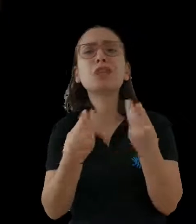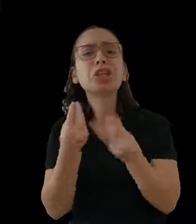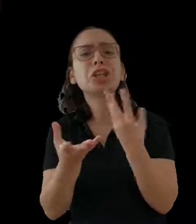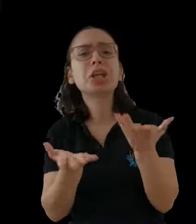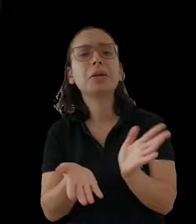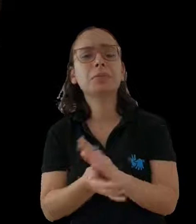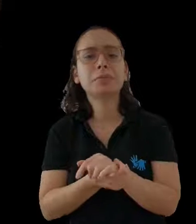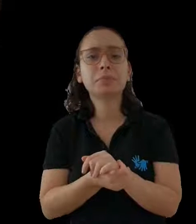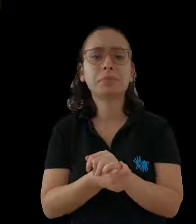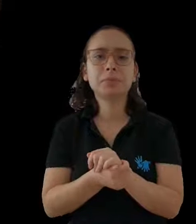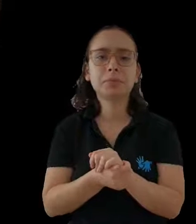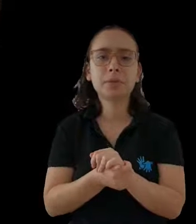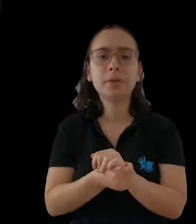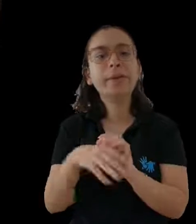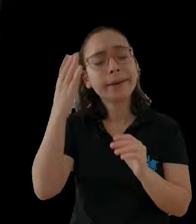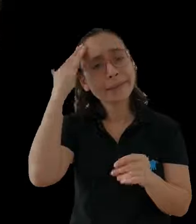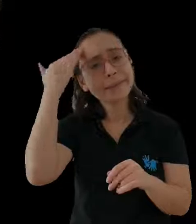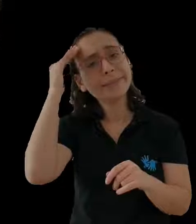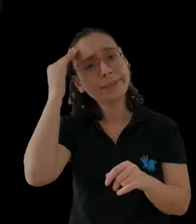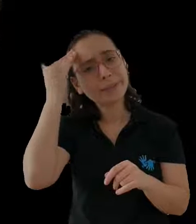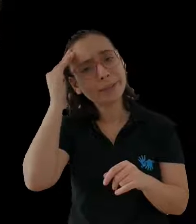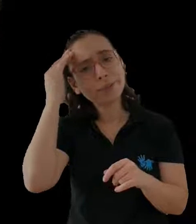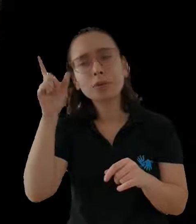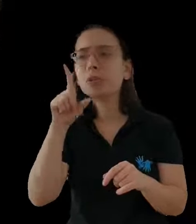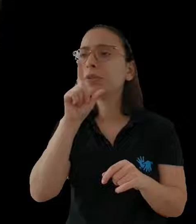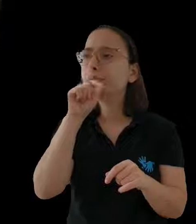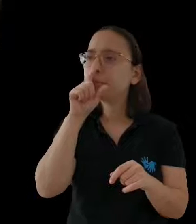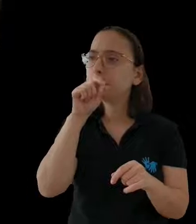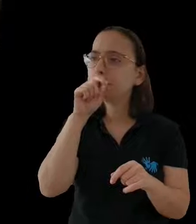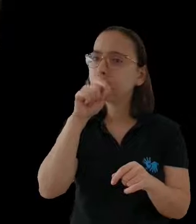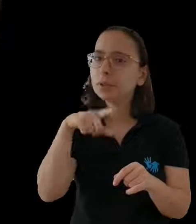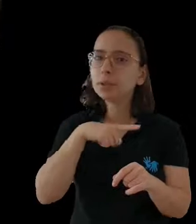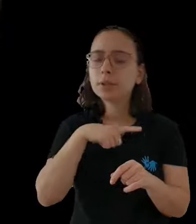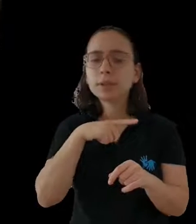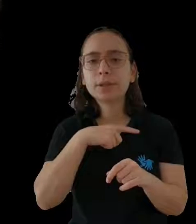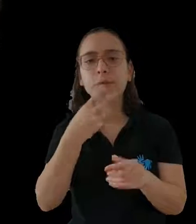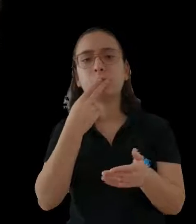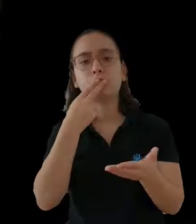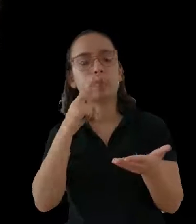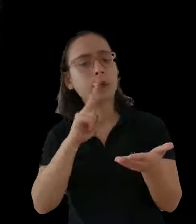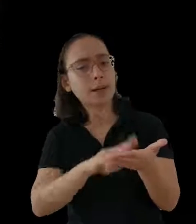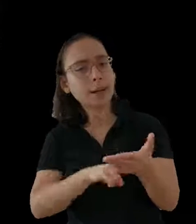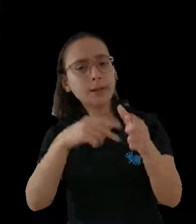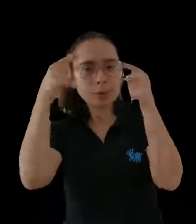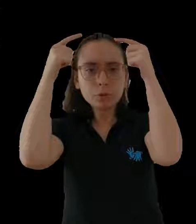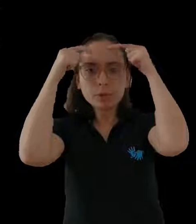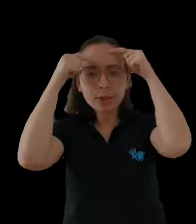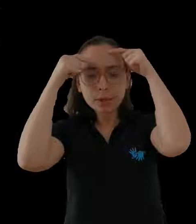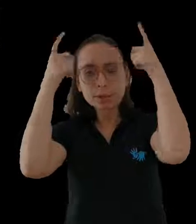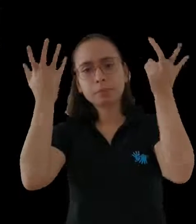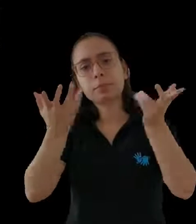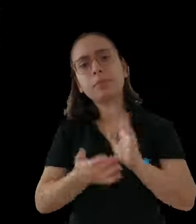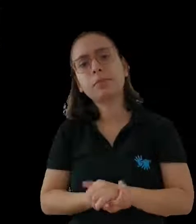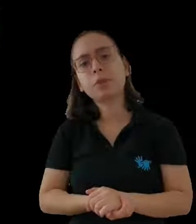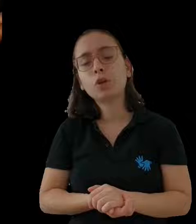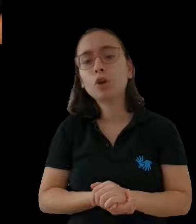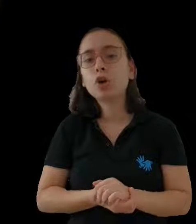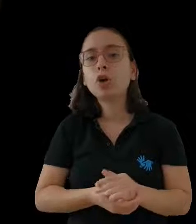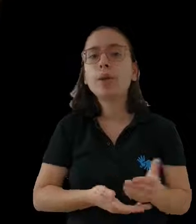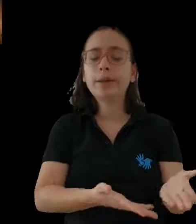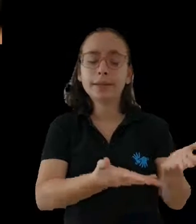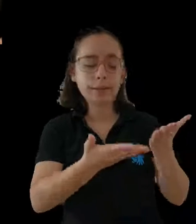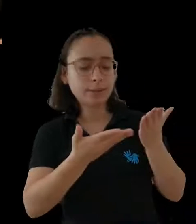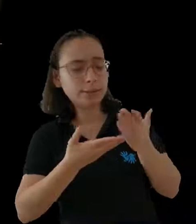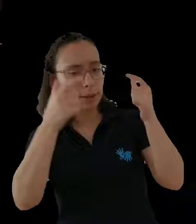aqui? O que ele quer? E aí ele entende que o pintinho tem uma carta para entregar ao rei. O rei,